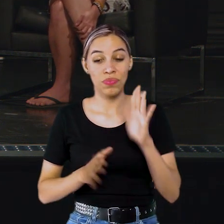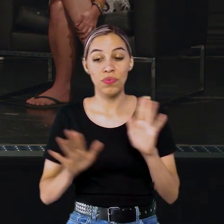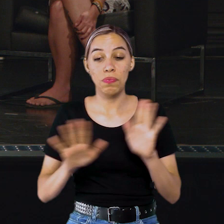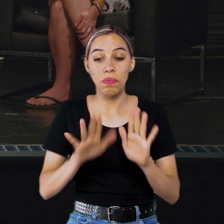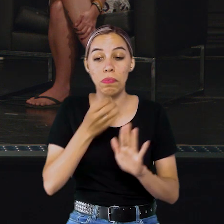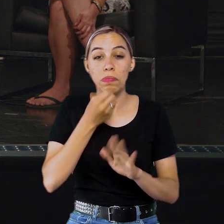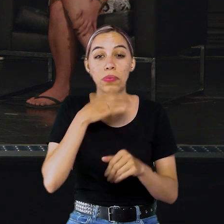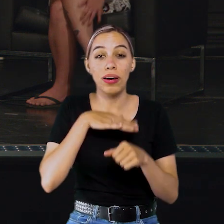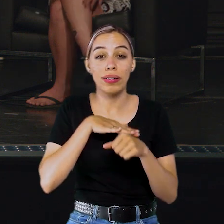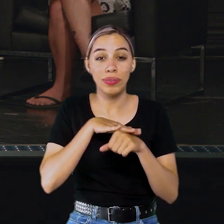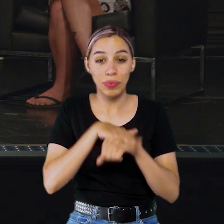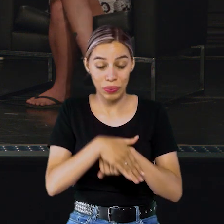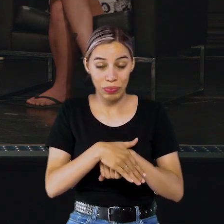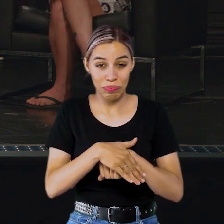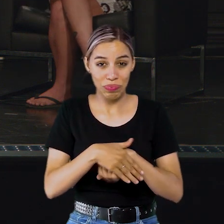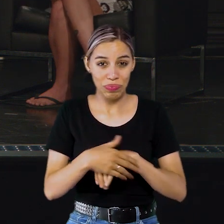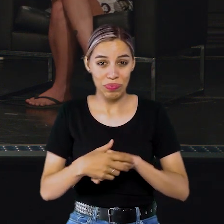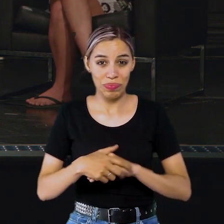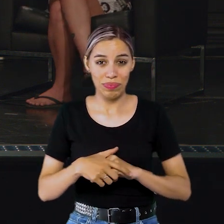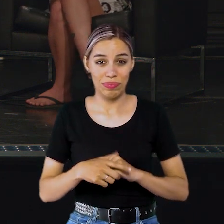Oi, boa noite.